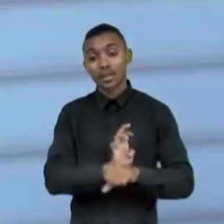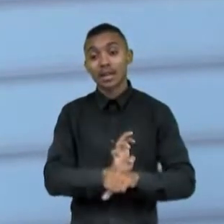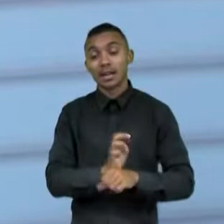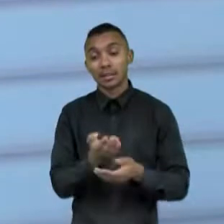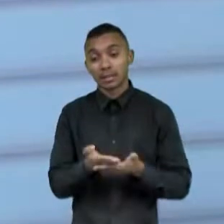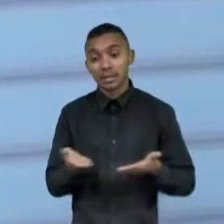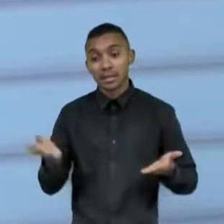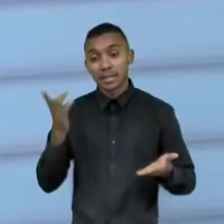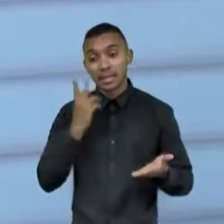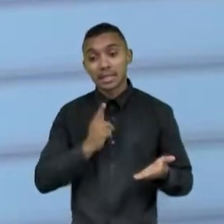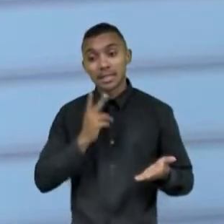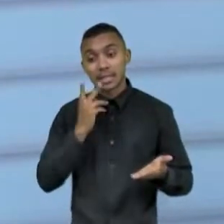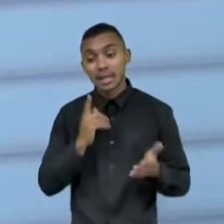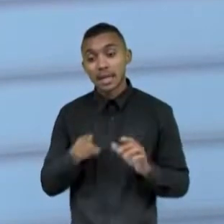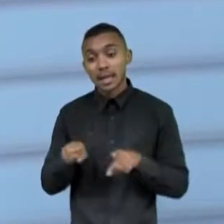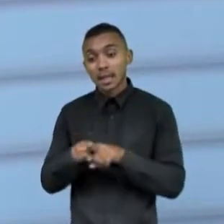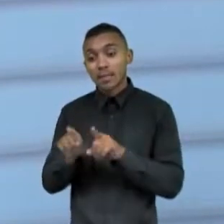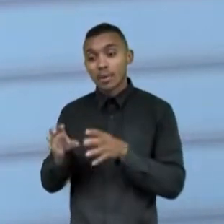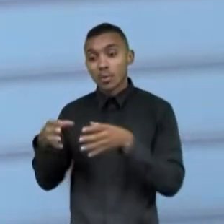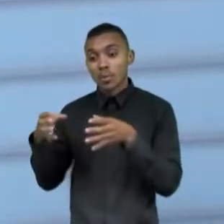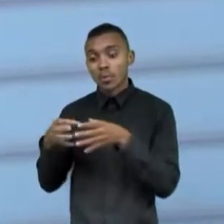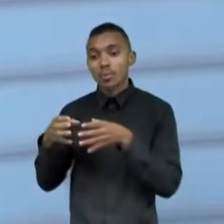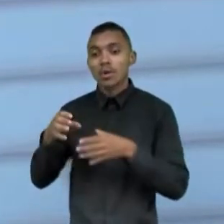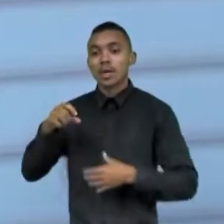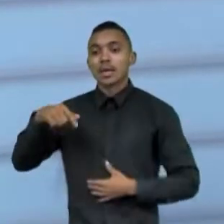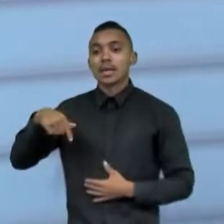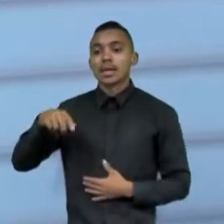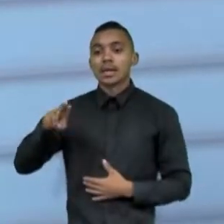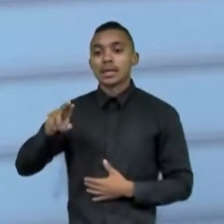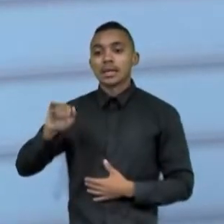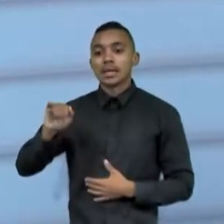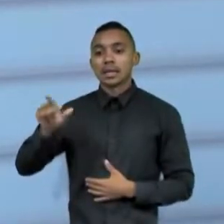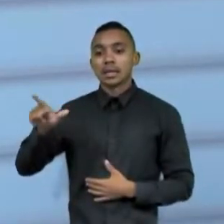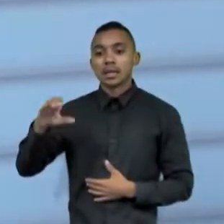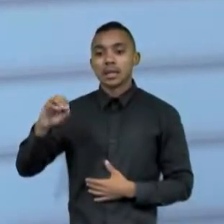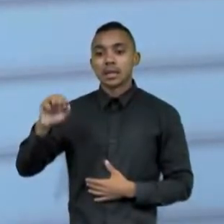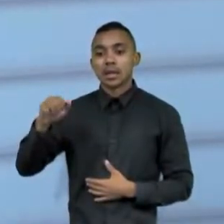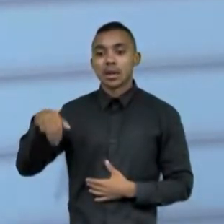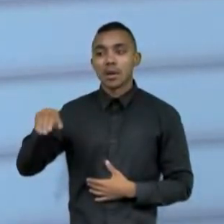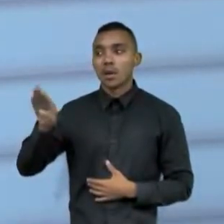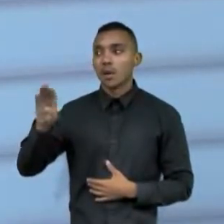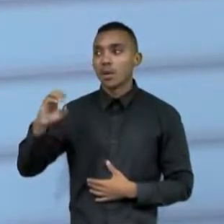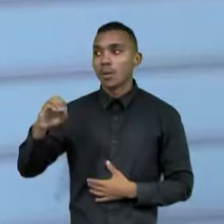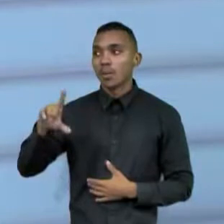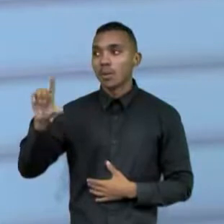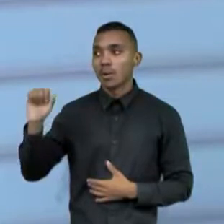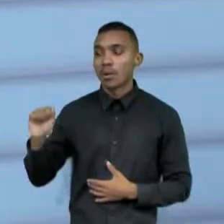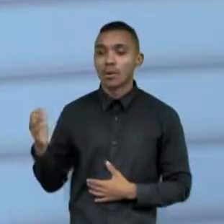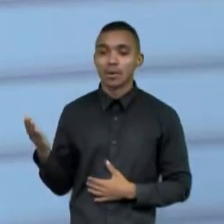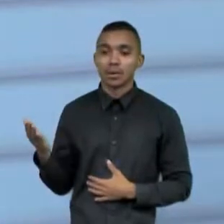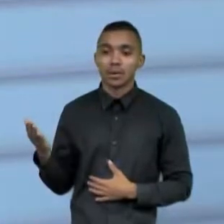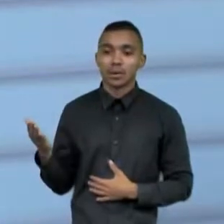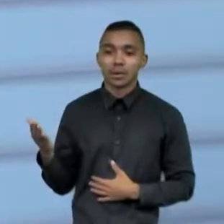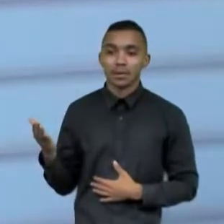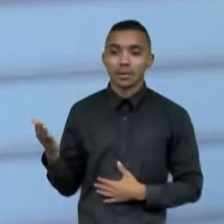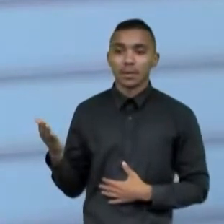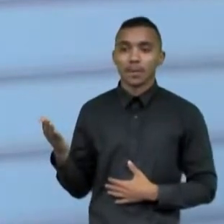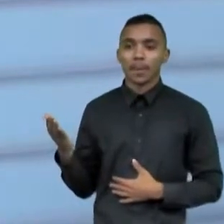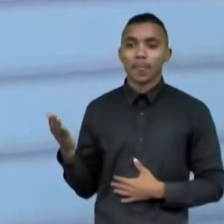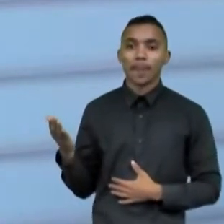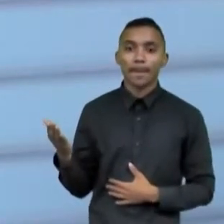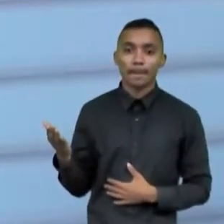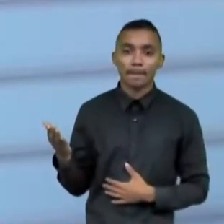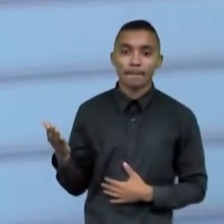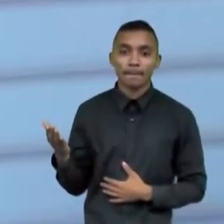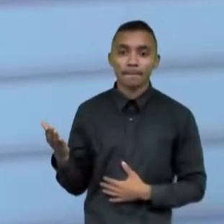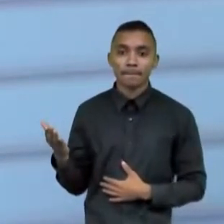pouco da pauta quilombola que a gente vem acompanhando e cresceu muito nossa atuação, era uma meta que o escritório tinha do